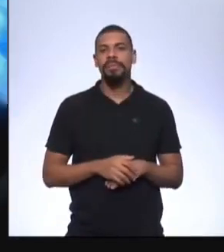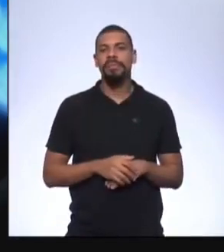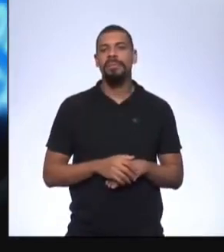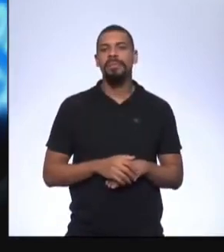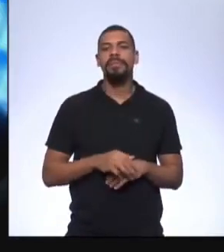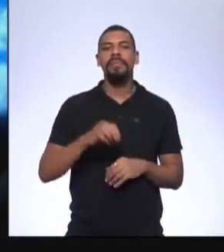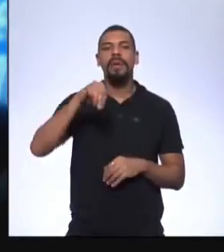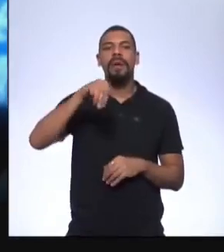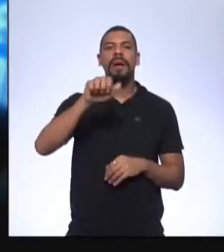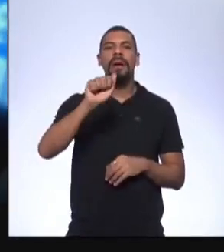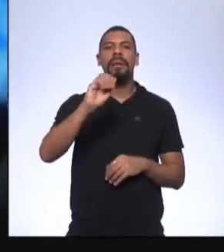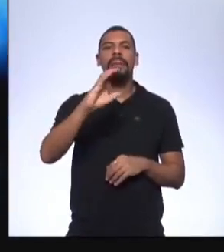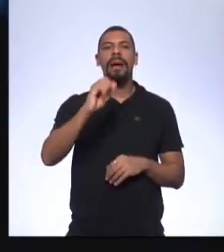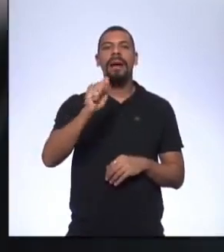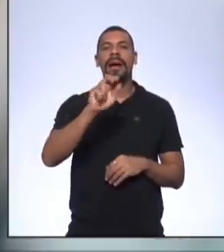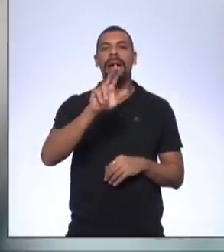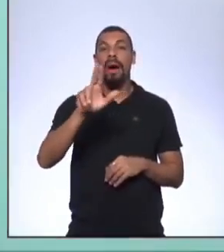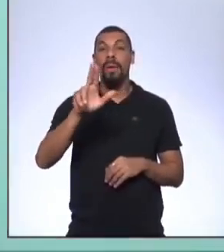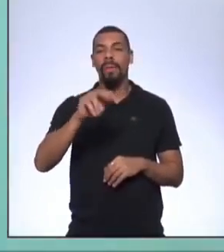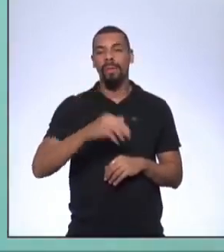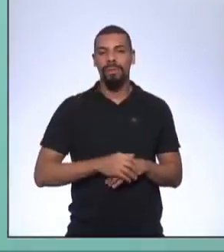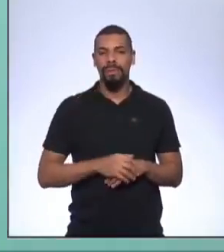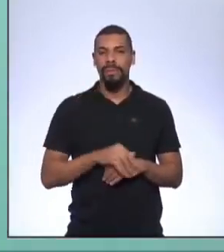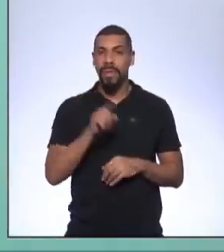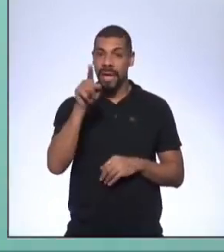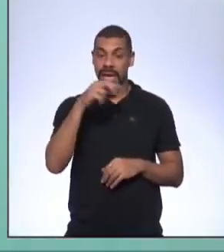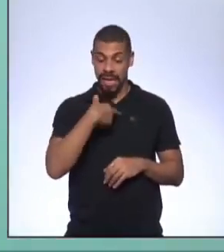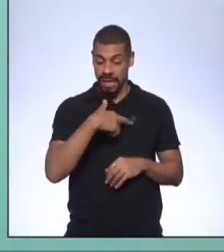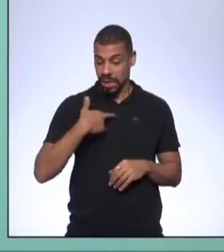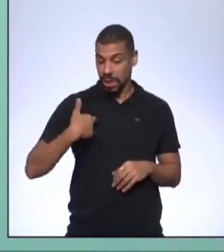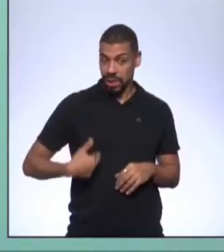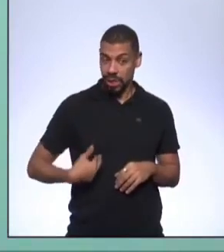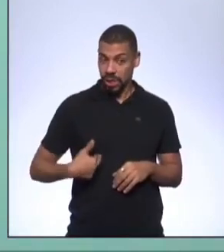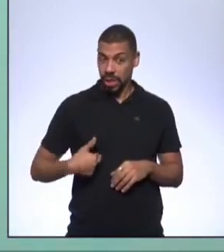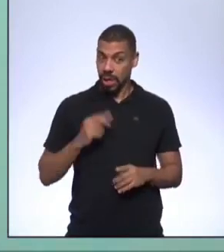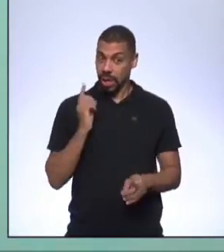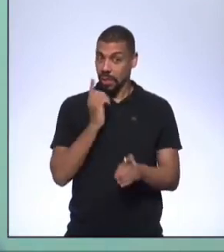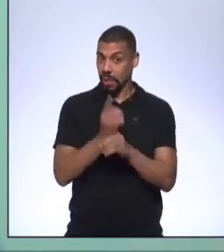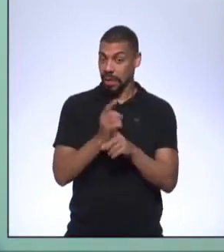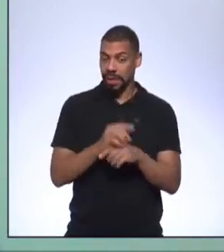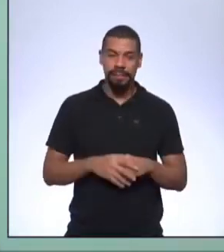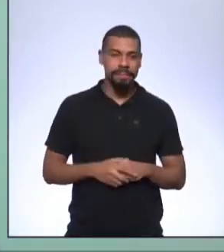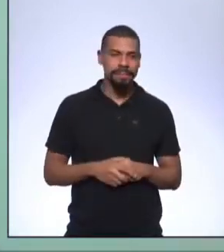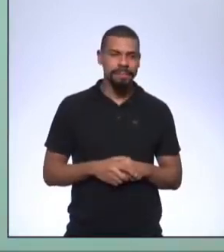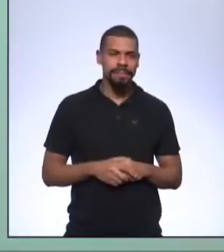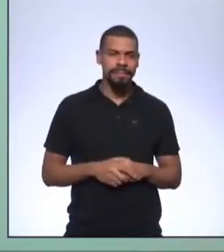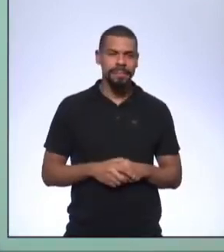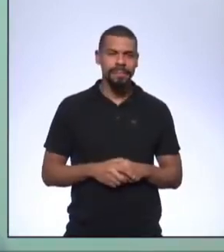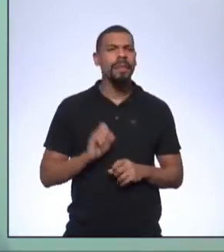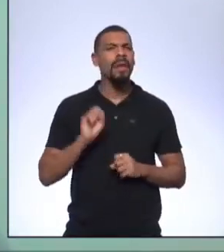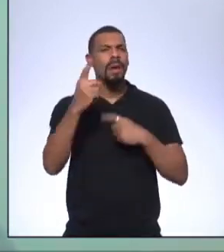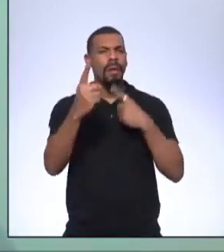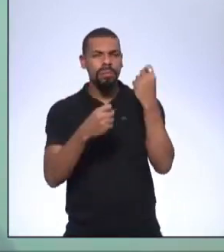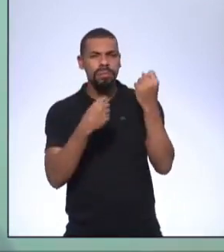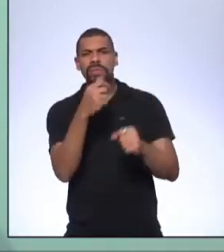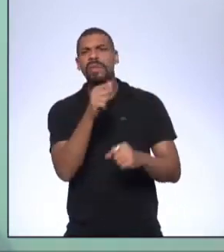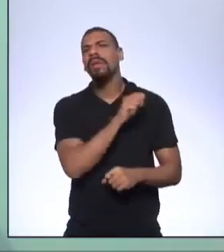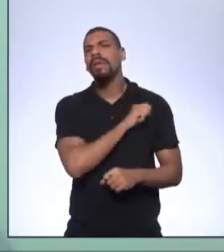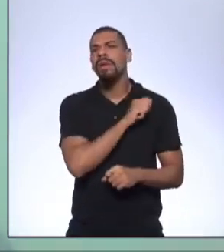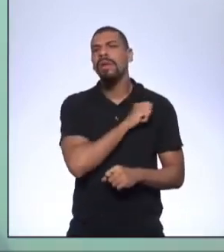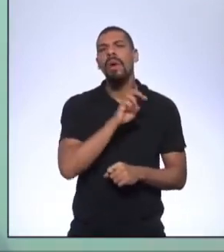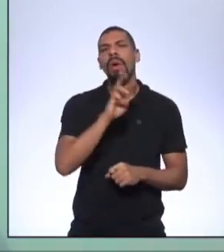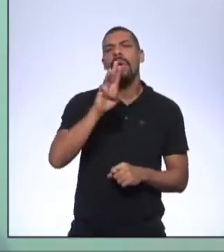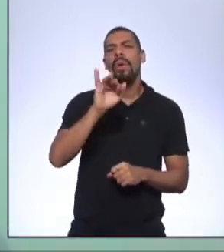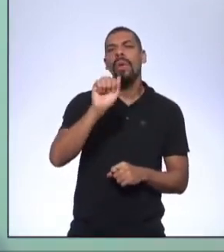Macau, fabricado em Macau, é uma região da China. Esse foi o que eu localizei. Os alunos localizaram também. O